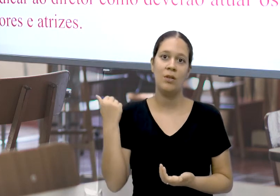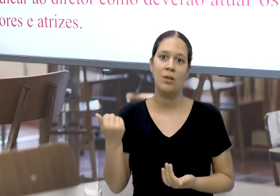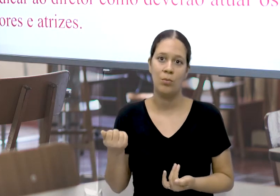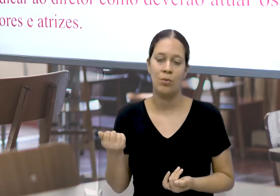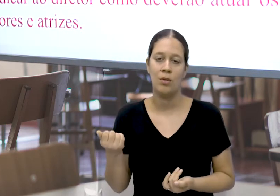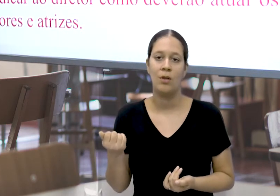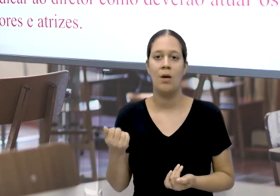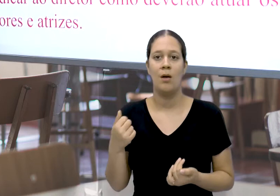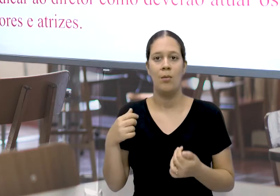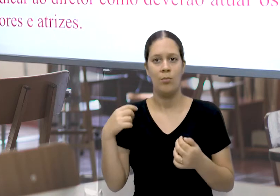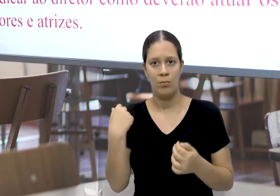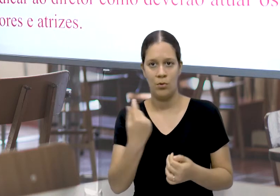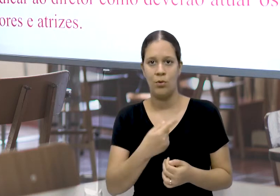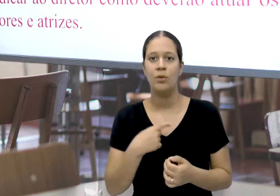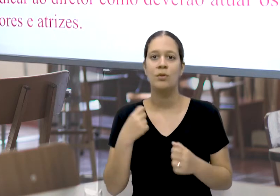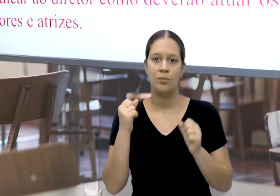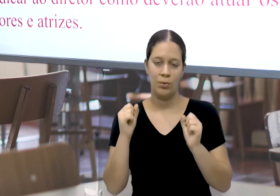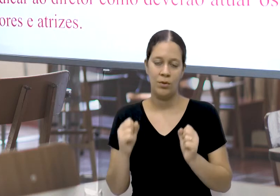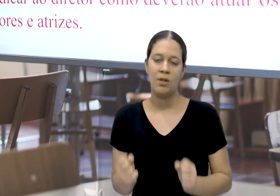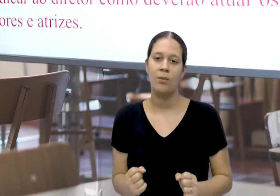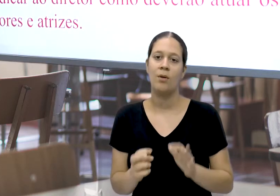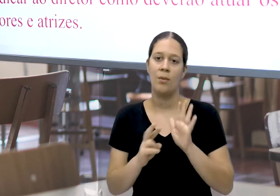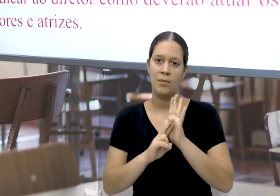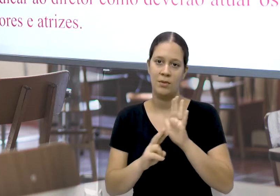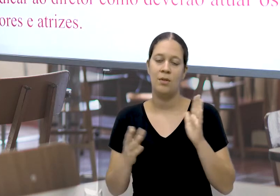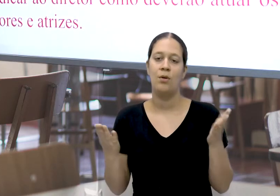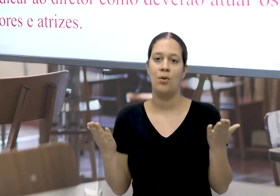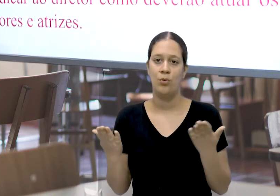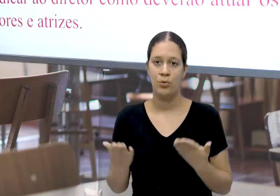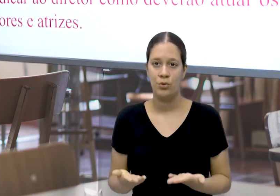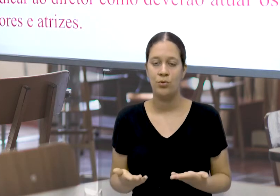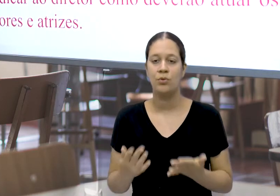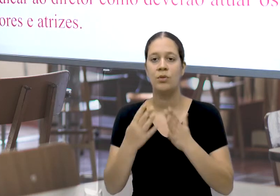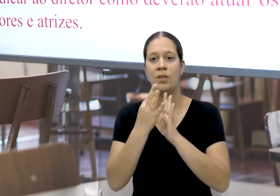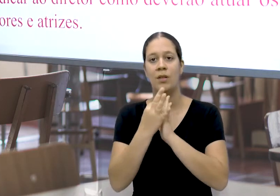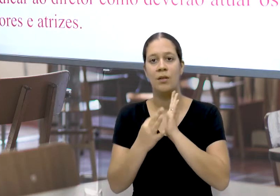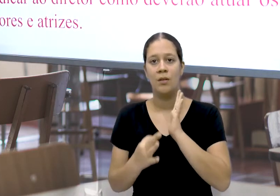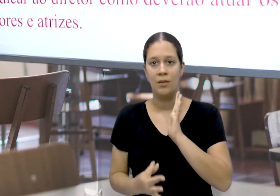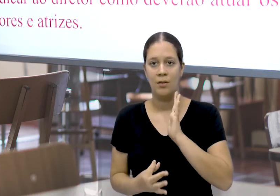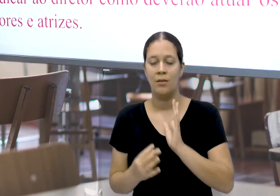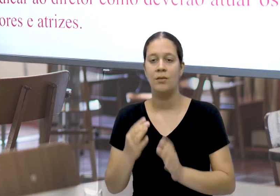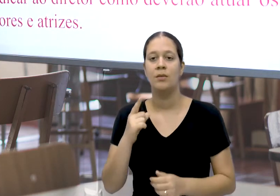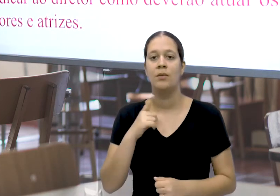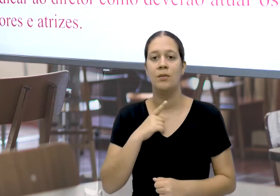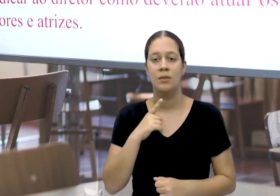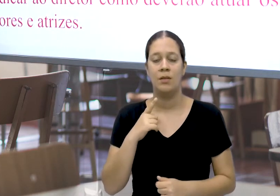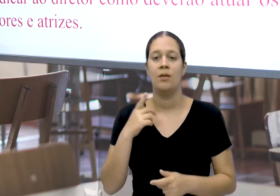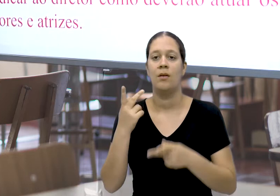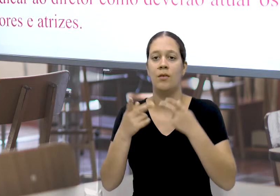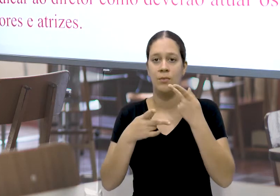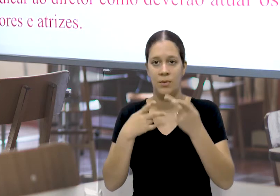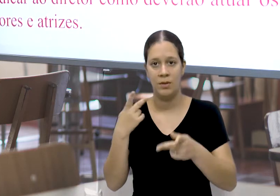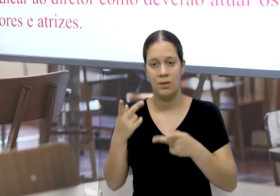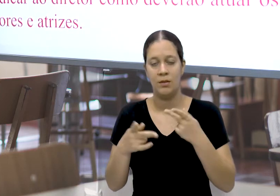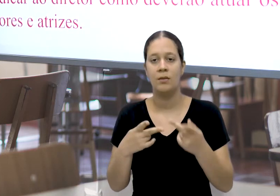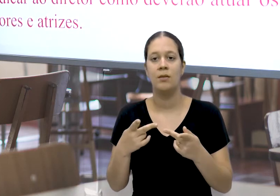ensinar Shakespeare baseado naquilo. E, muito provavelmente, as histórias serão representadas de forma bem